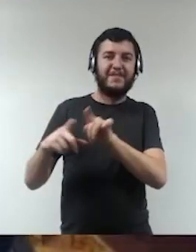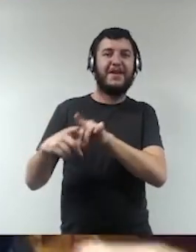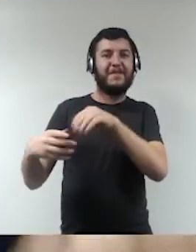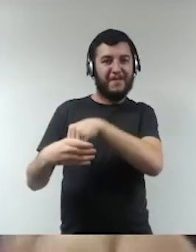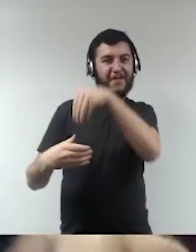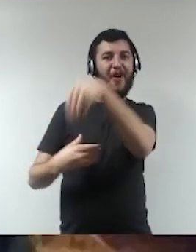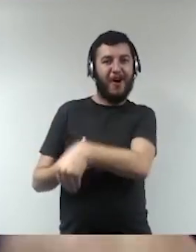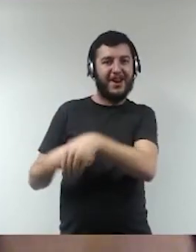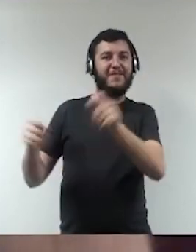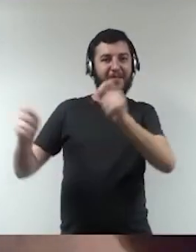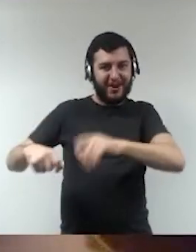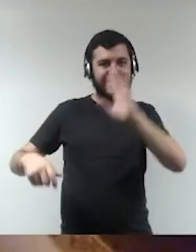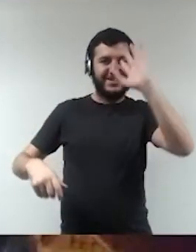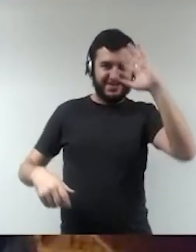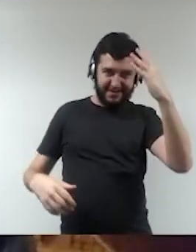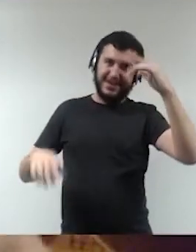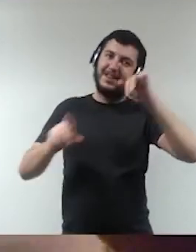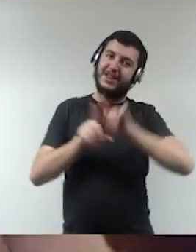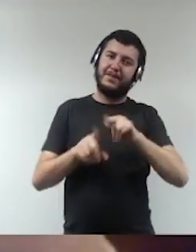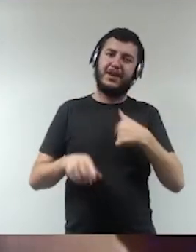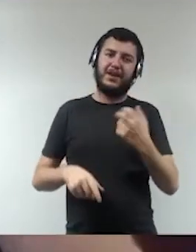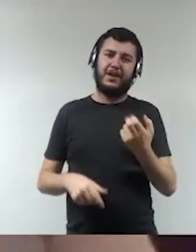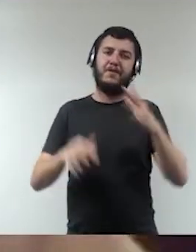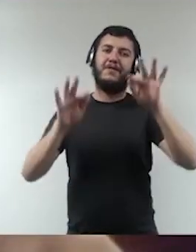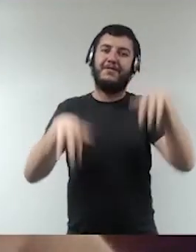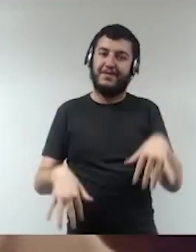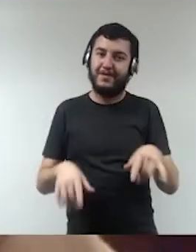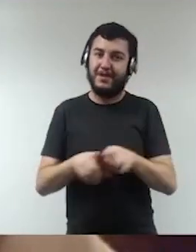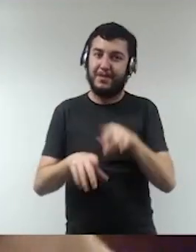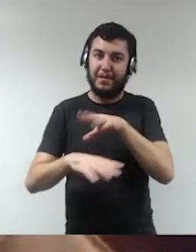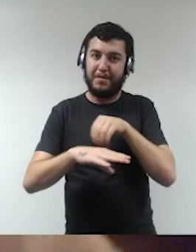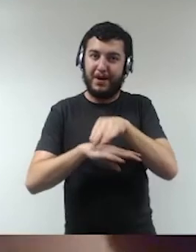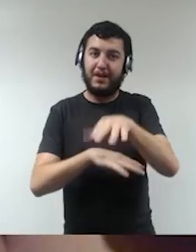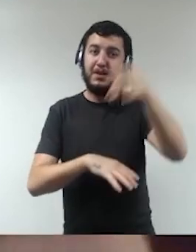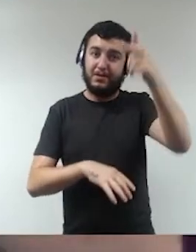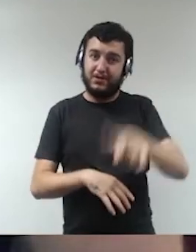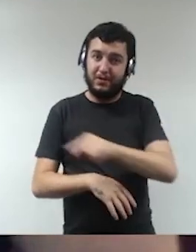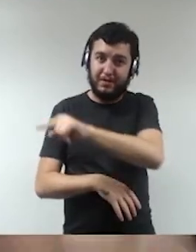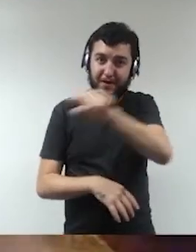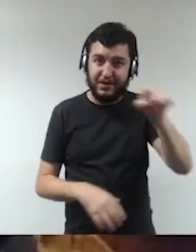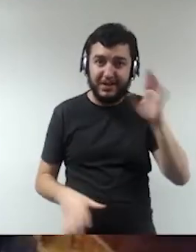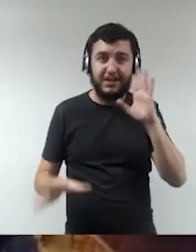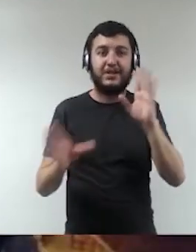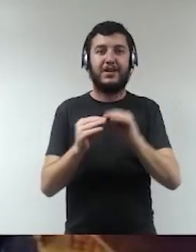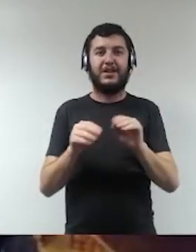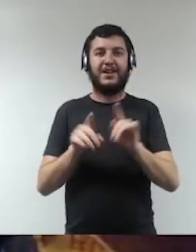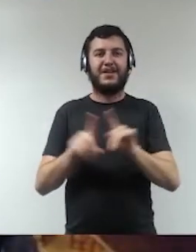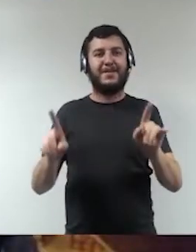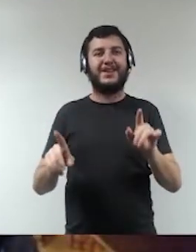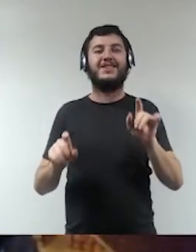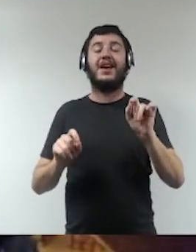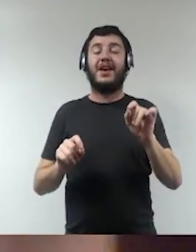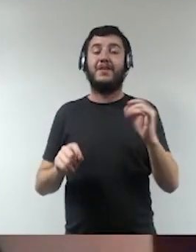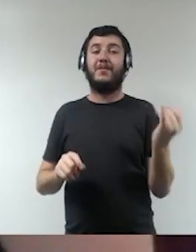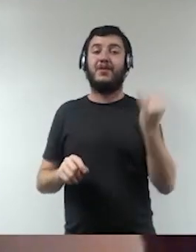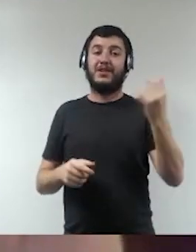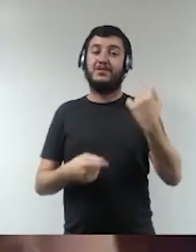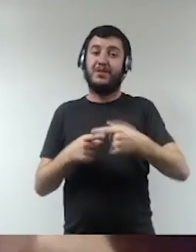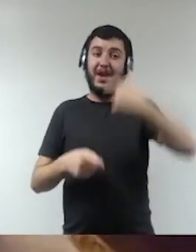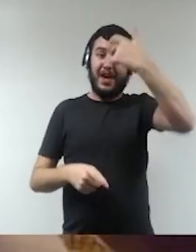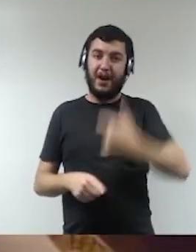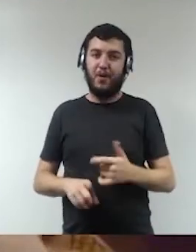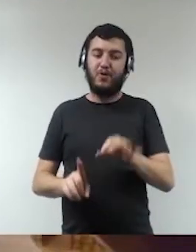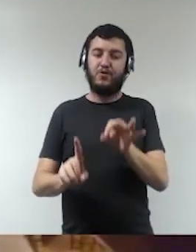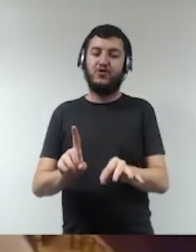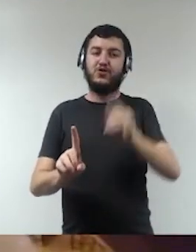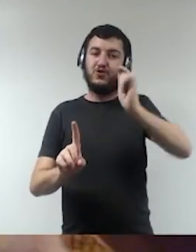minha fala dizendo a vocês algo que eu tenho repetido, e é curioso ouvir uma juíza falando isso, mas eu acho que justamente por ser juíza é importante dizer. Em